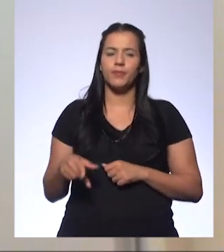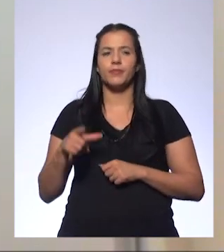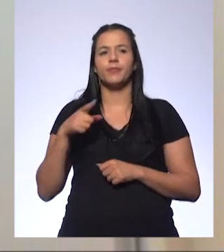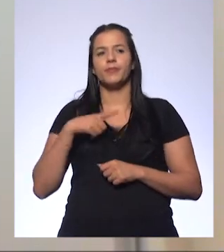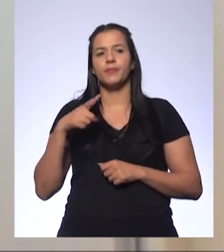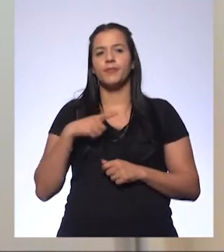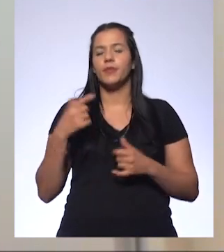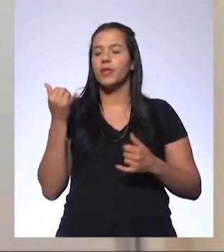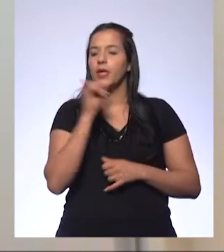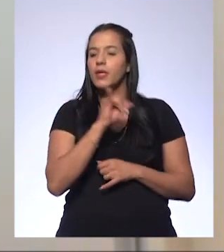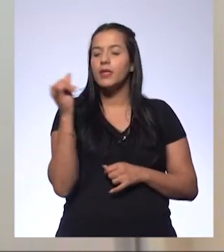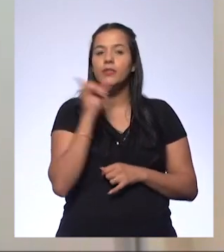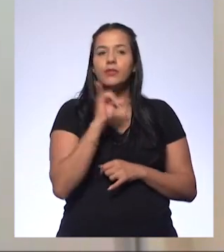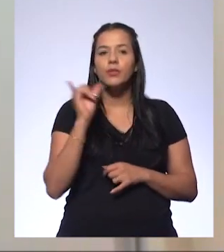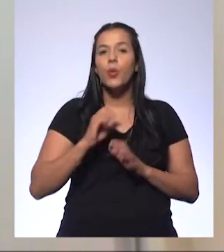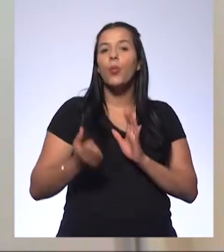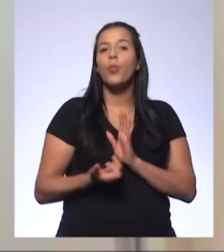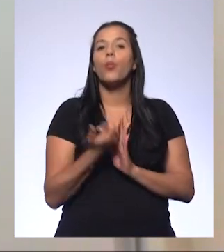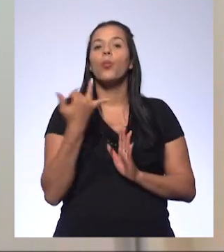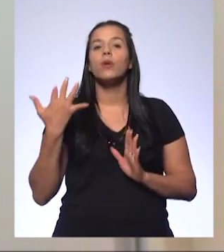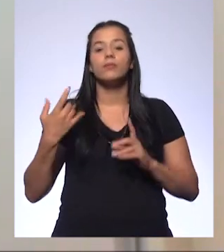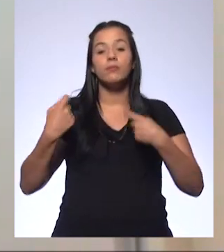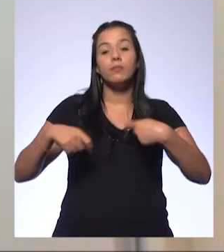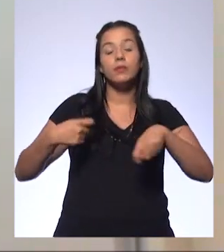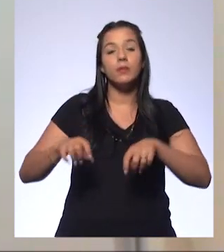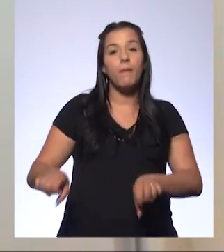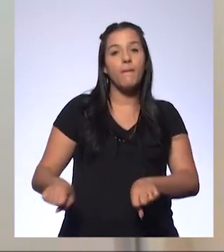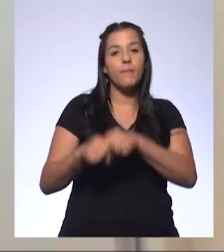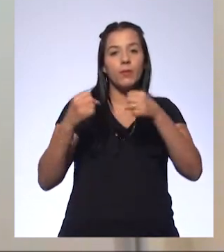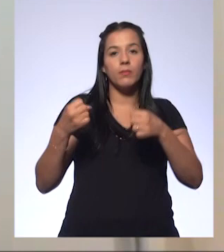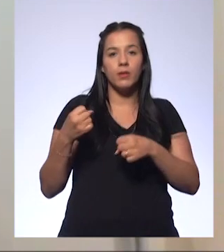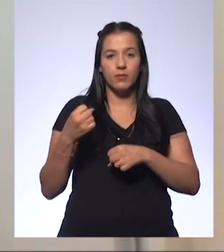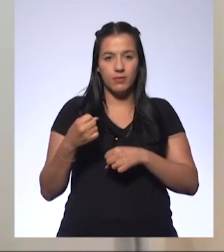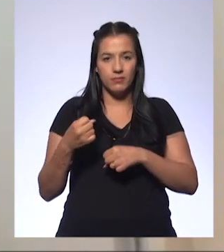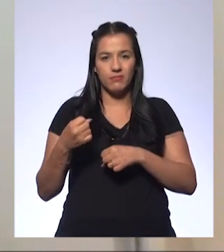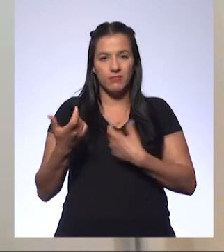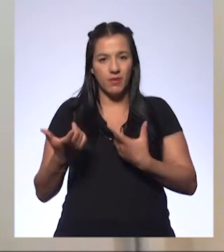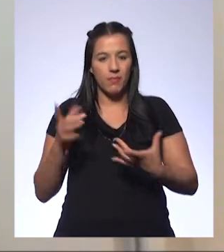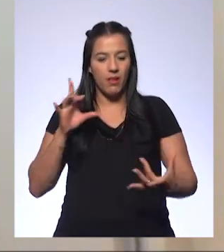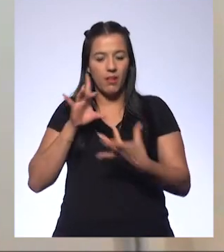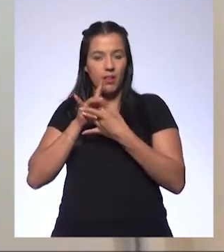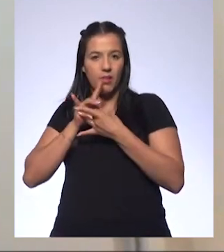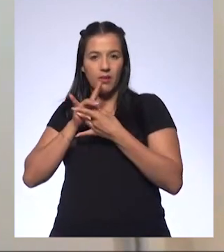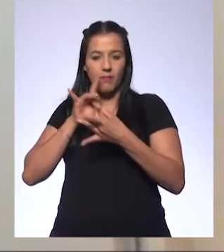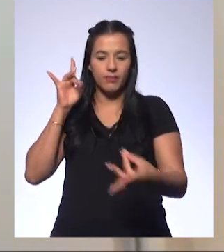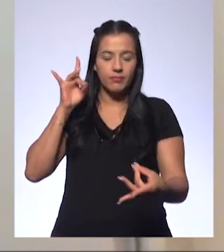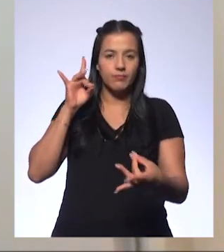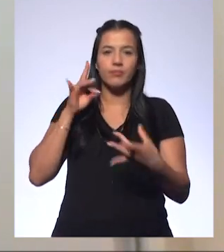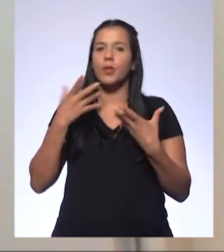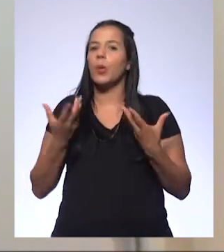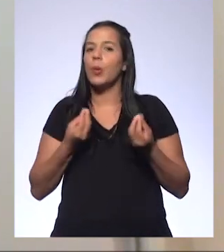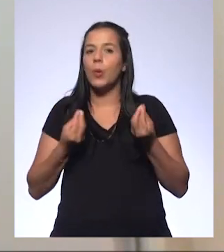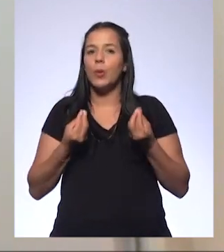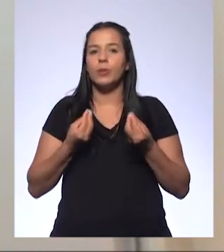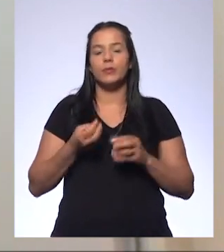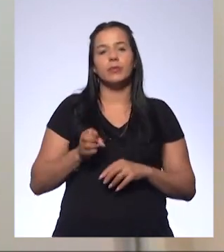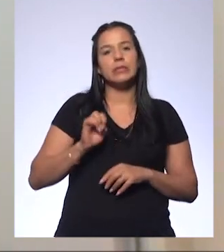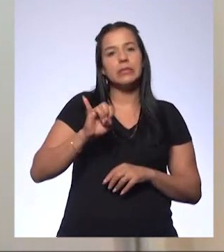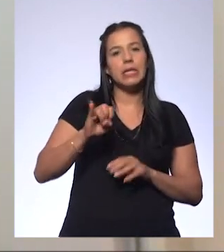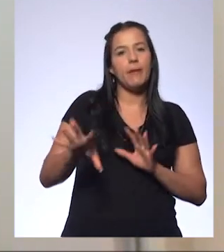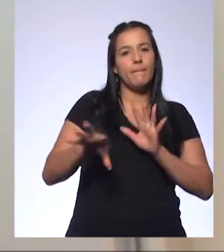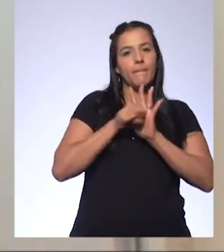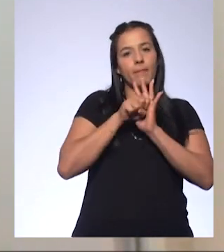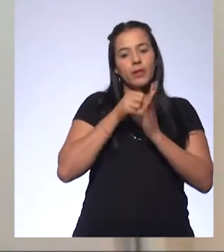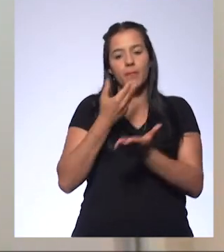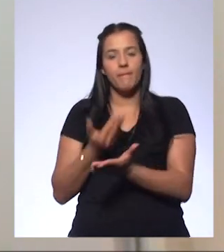tem energia, quanto de energia é necessário para romper uma ligação, para formar uma ligação, se é ganho de energia, se é